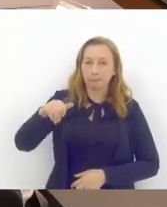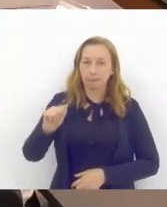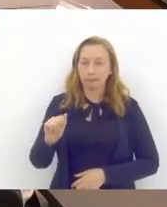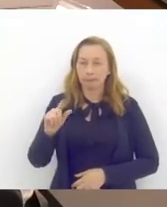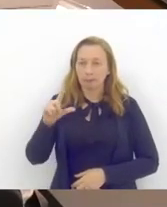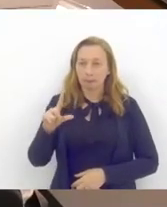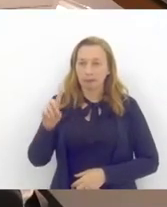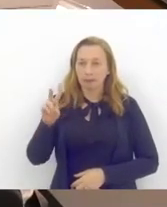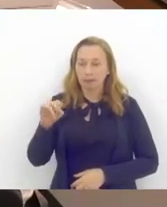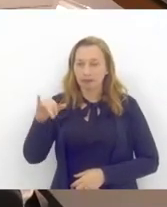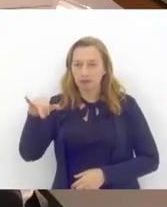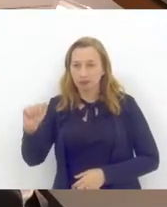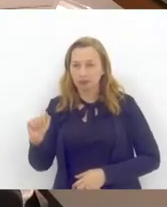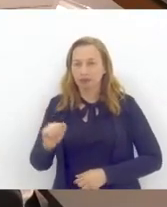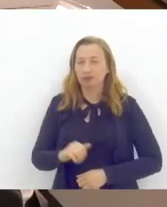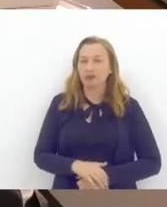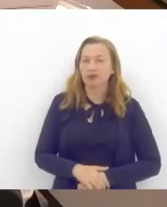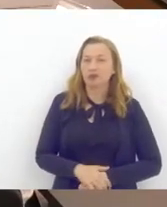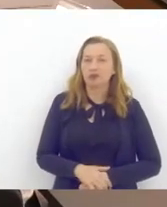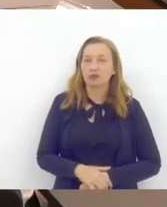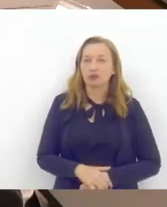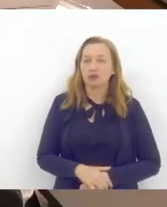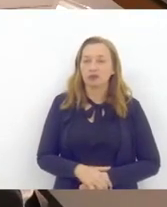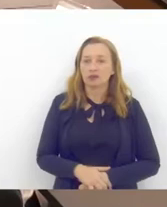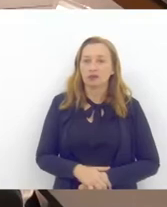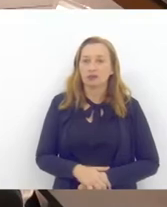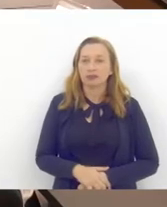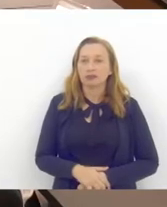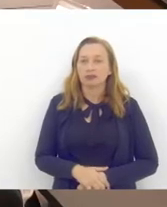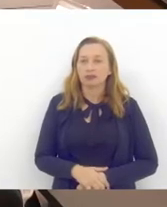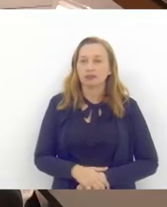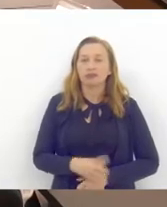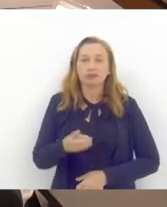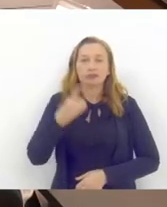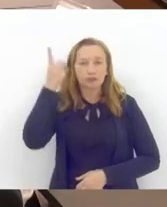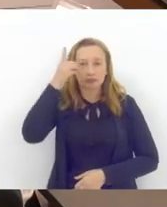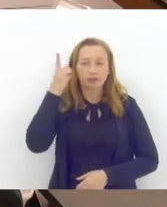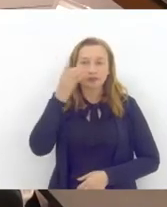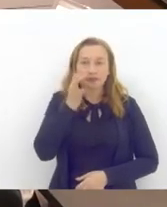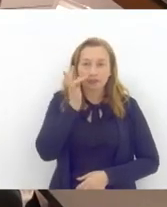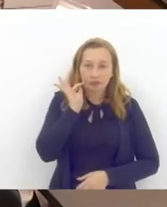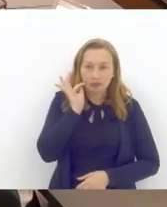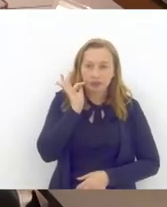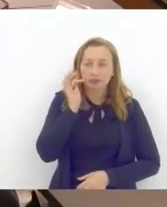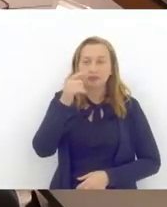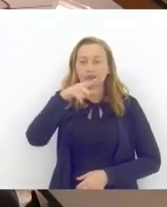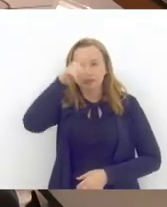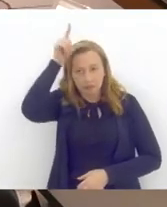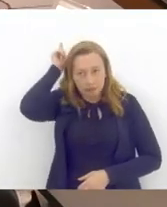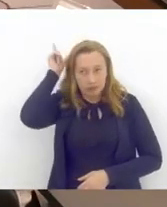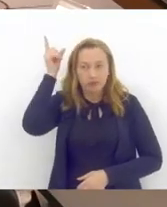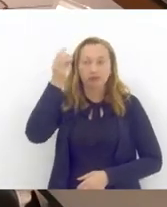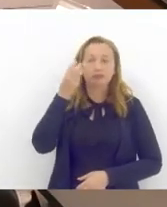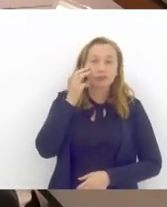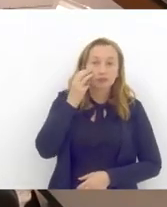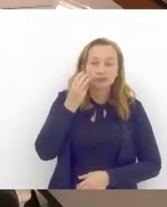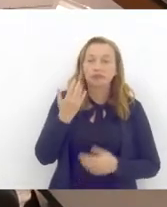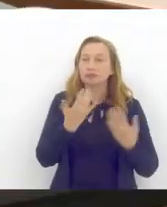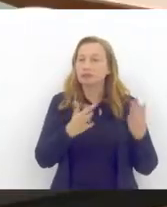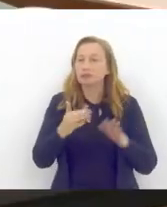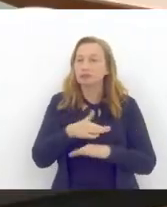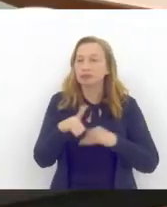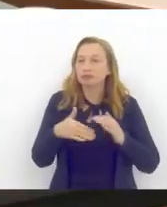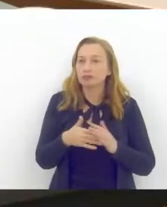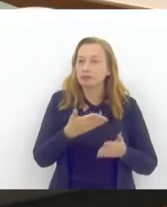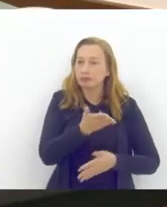Tuchman, nas pessoas do deputado Flávio Serafini, Luiz Paulo e Valdec, eu cumprimento a todos